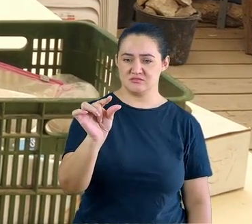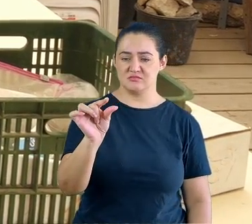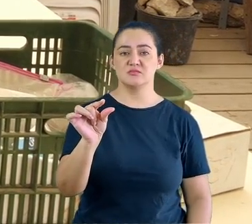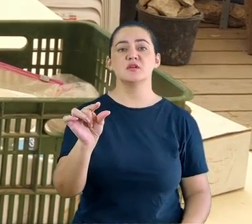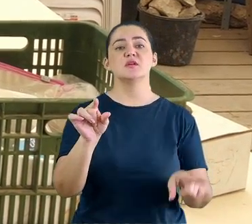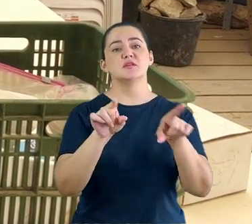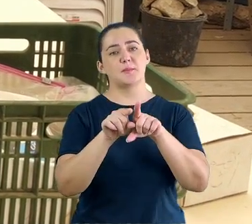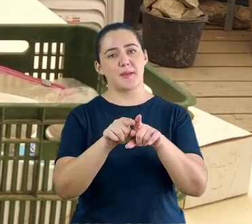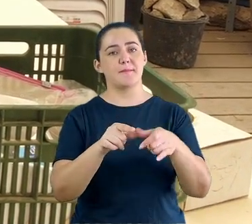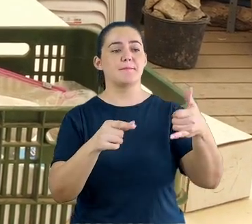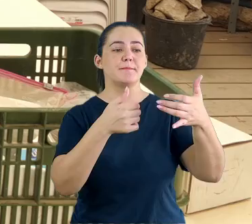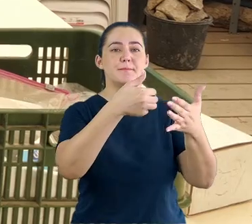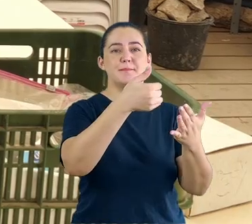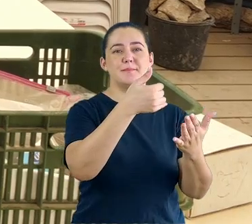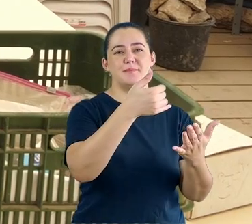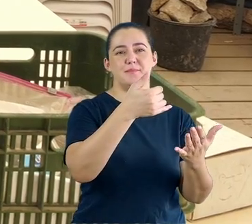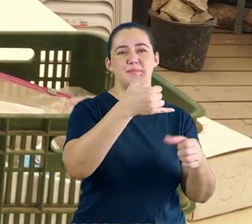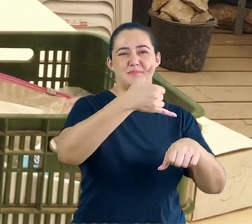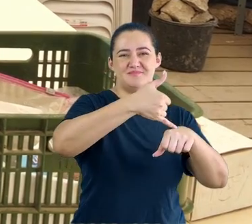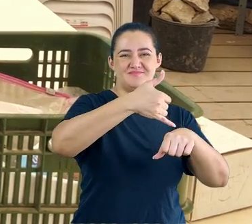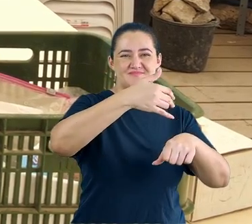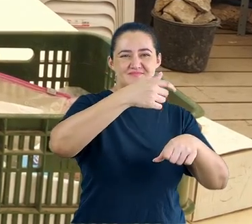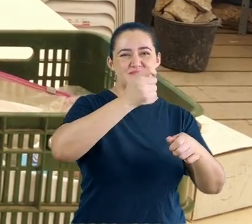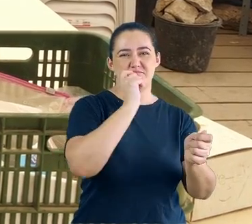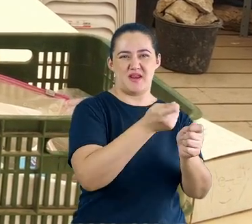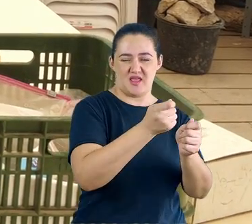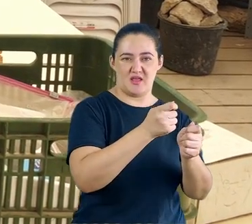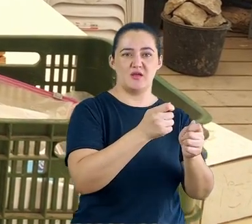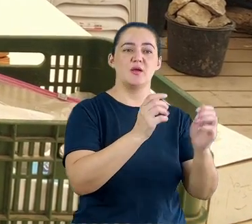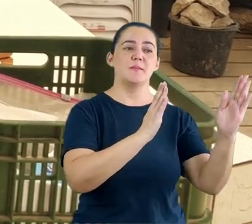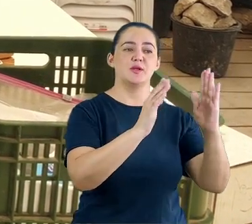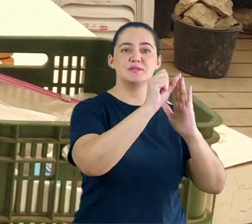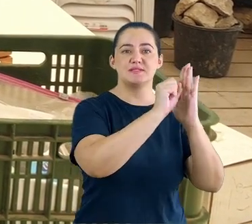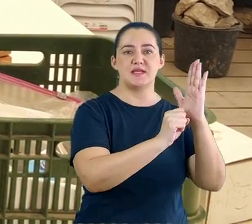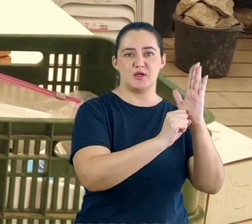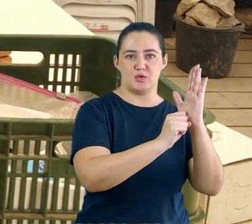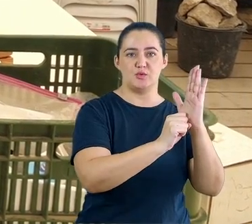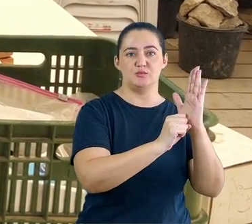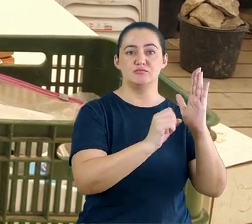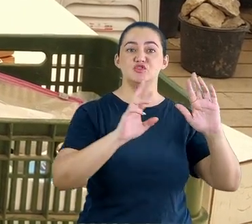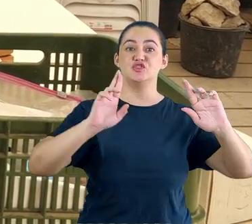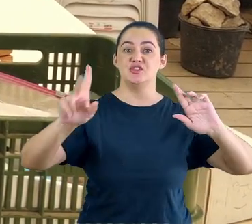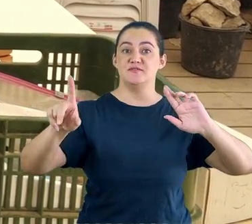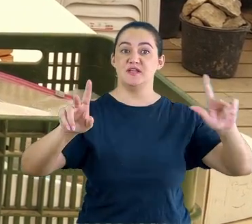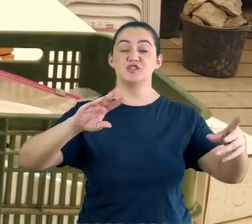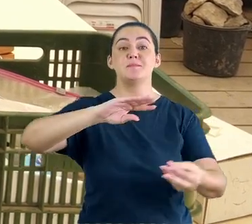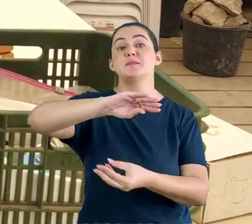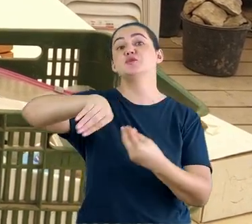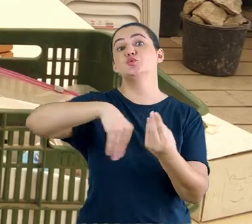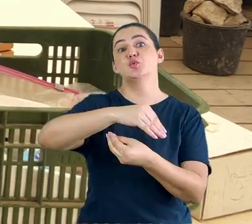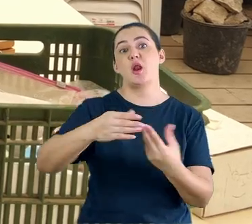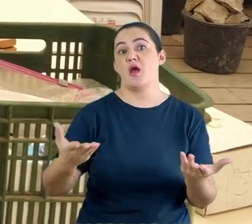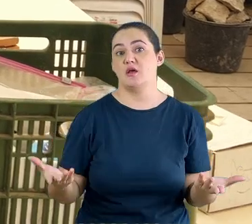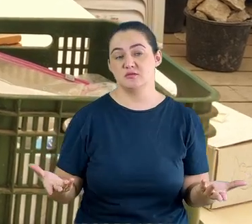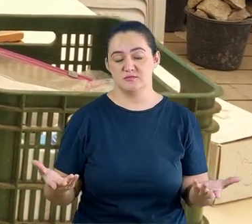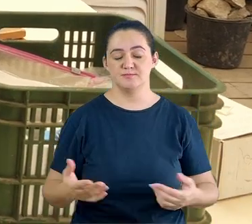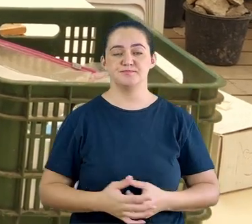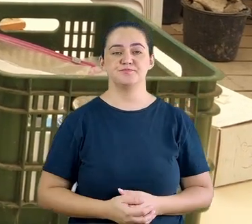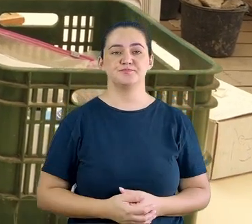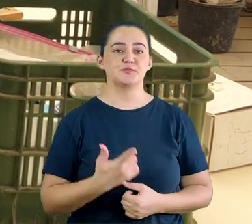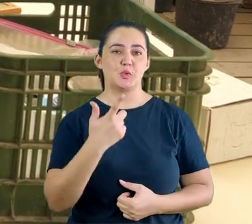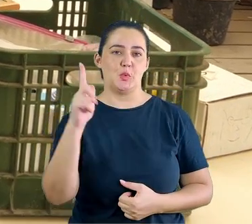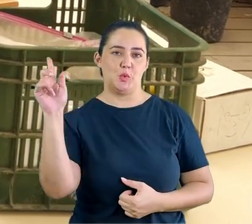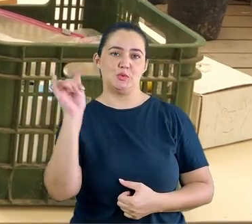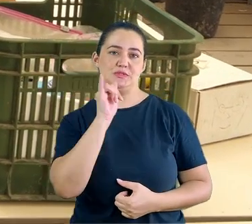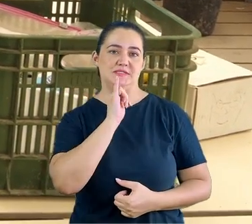prego do primeiro século e um objeto que pode ser do século XVI, misturados ali. Além disso, nós